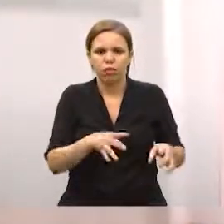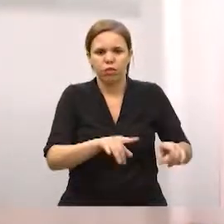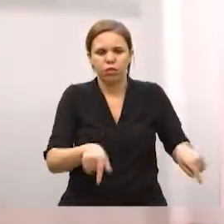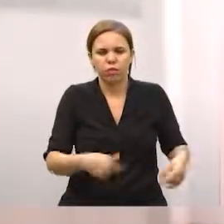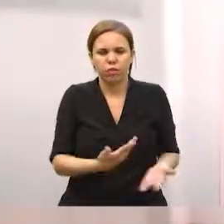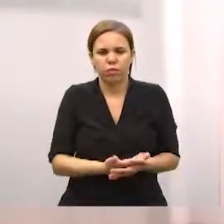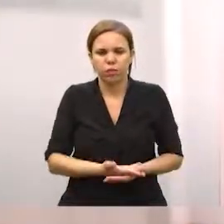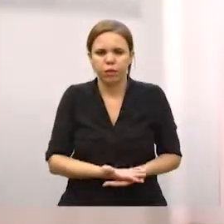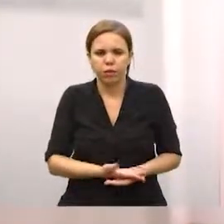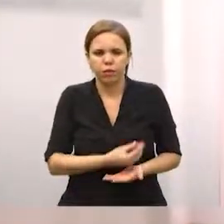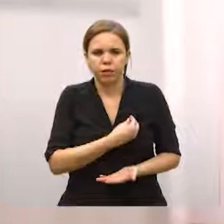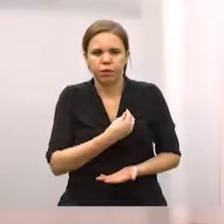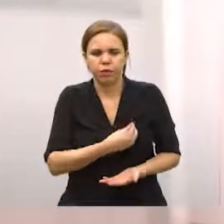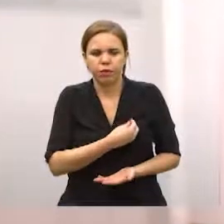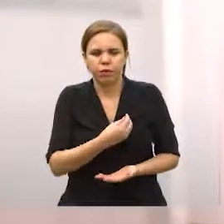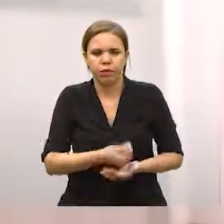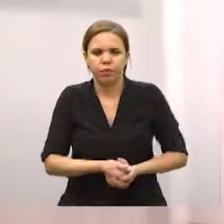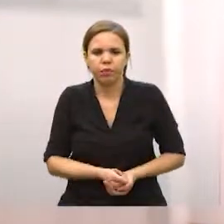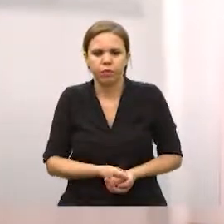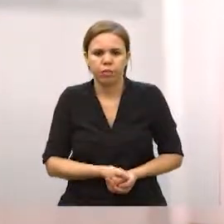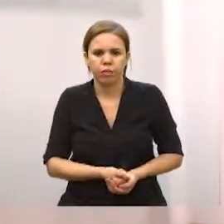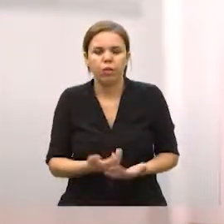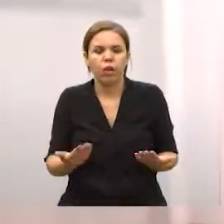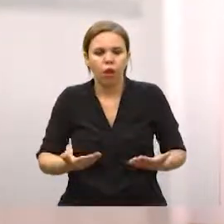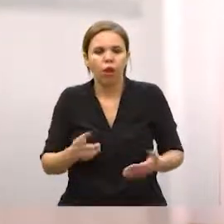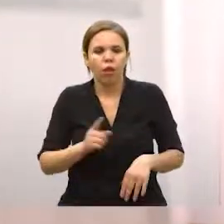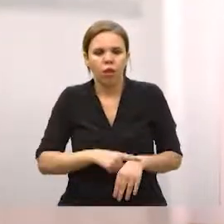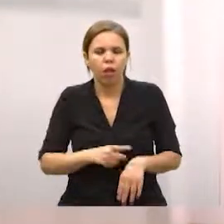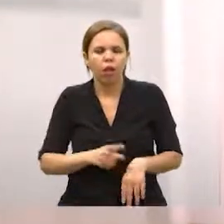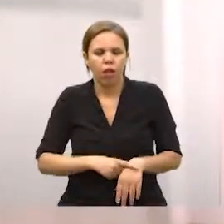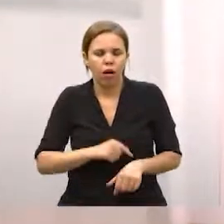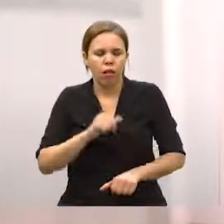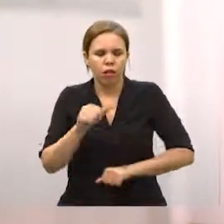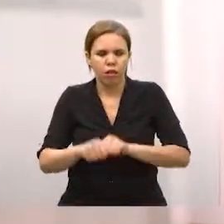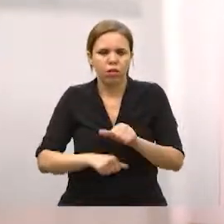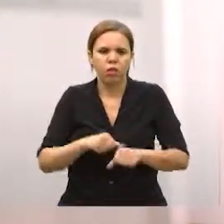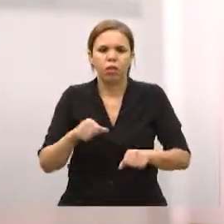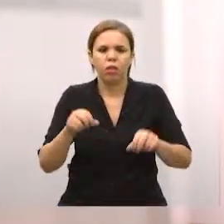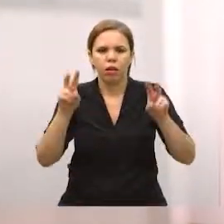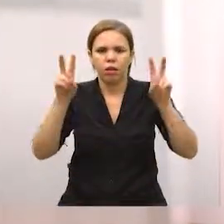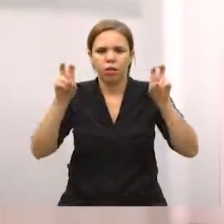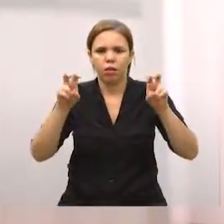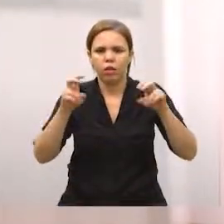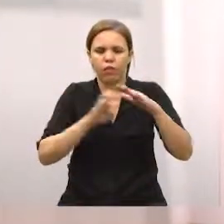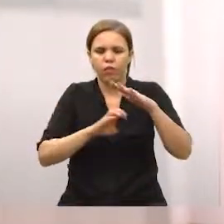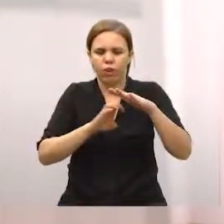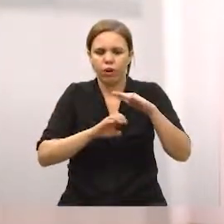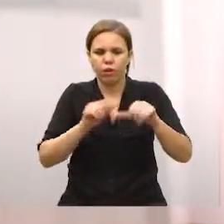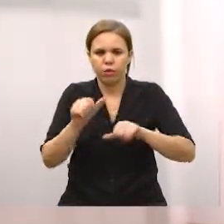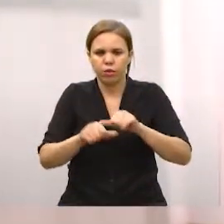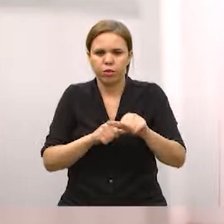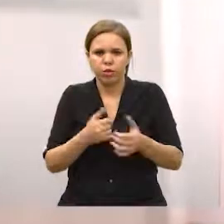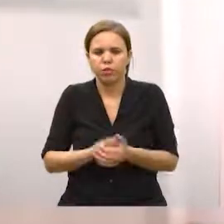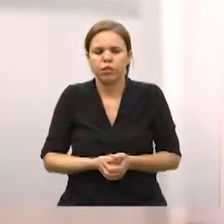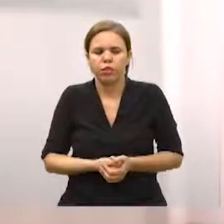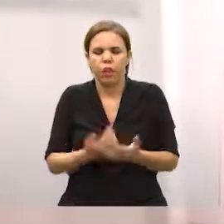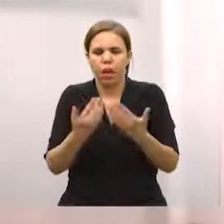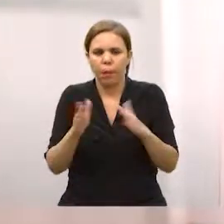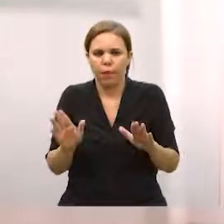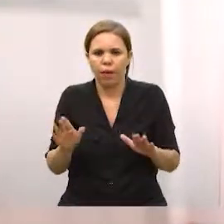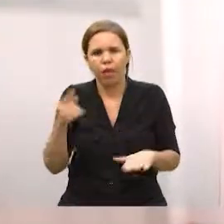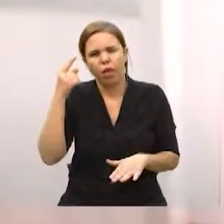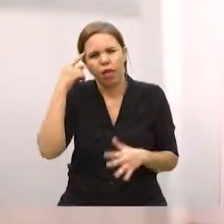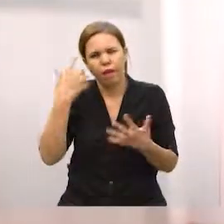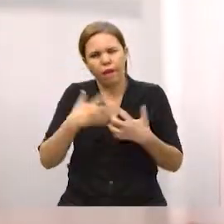já que eu saí da sala de aula, já que a vida me deu esse empurrãozinho, então agora é a hora mesmo de transformar o quintal em uma empresa. Com a empresa